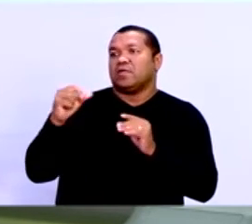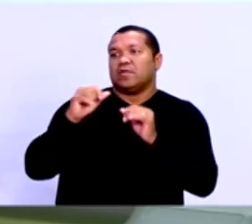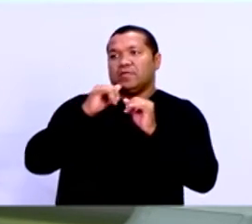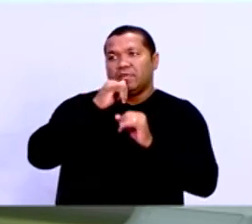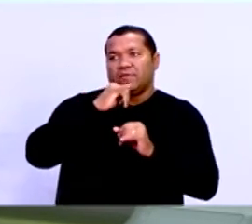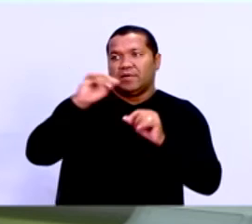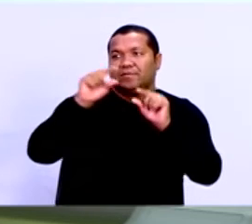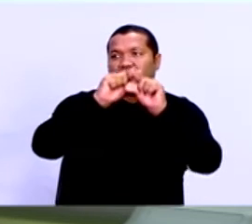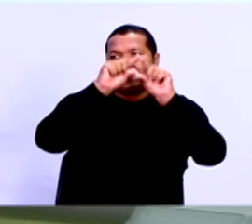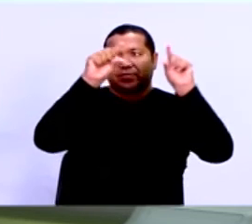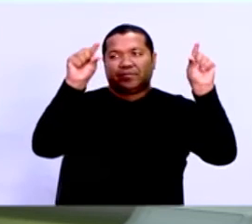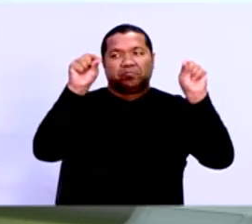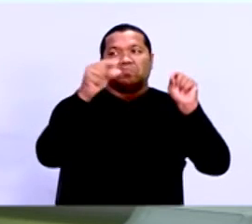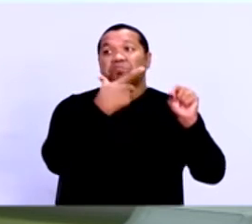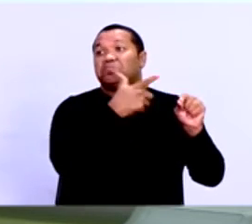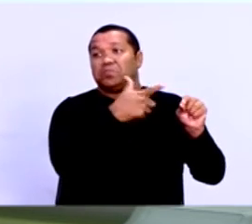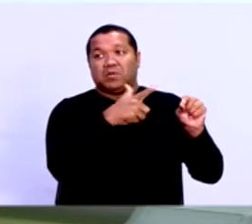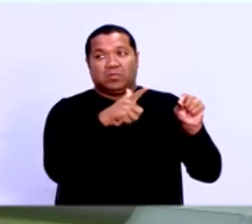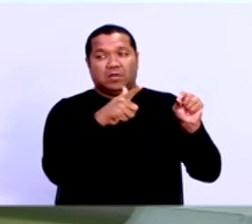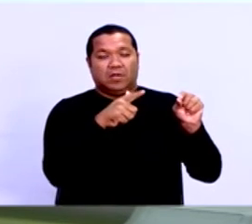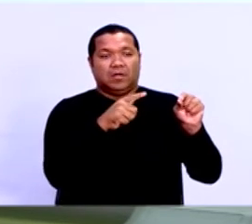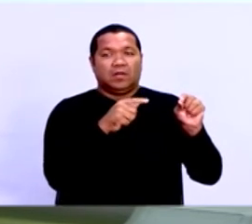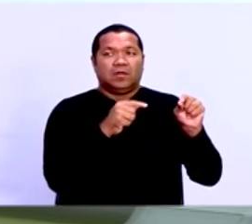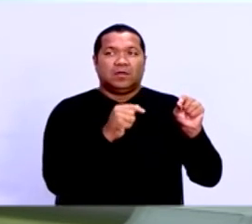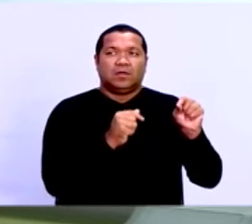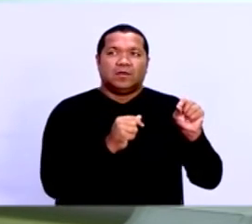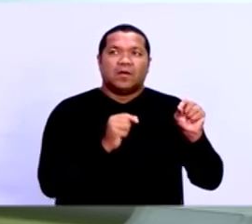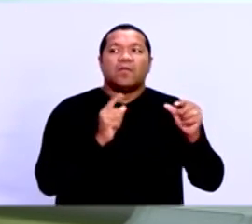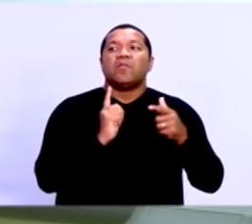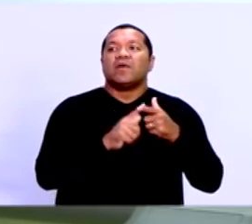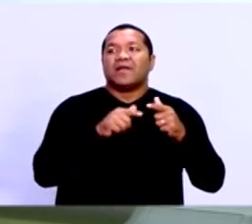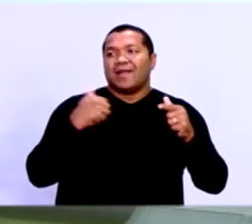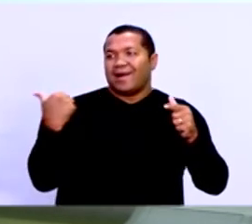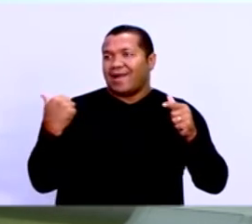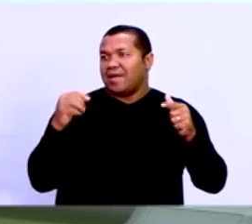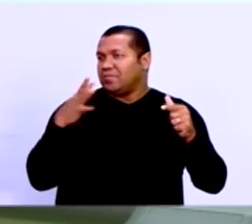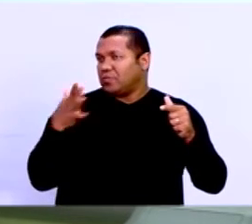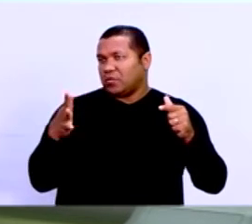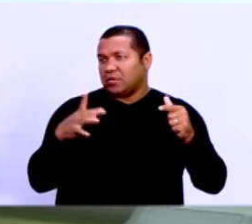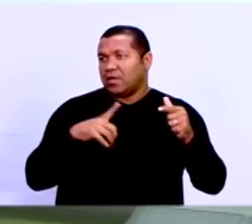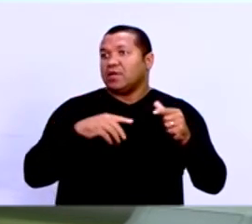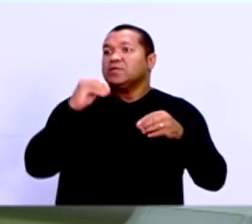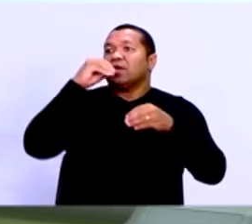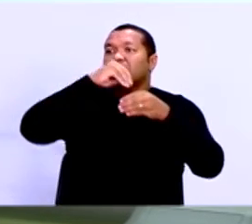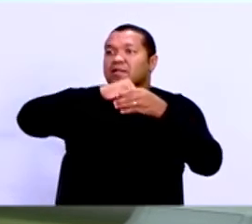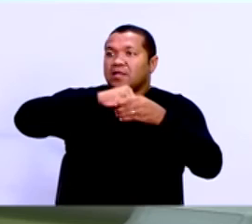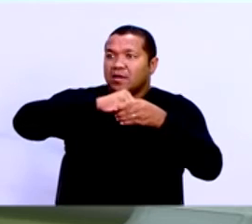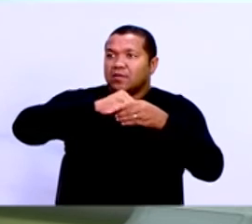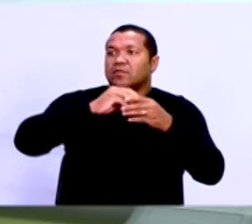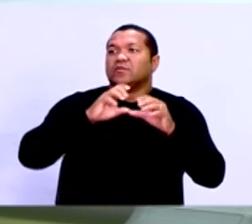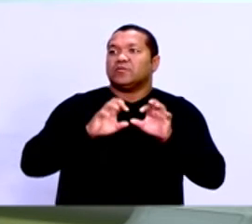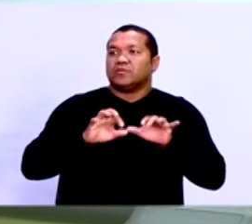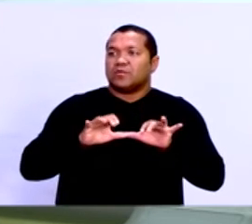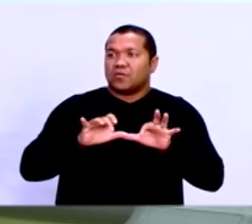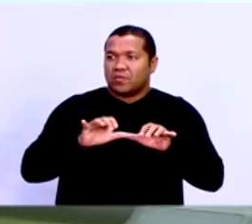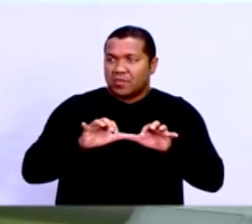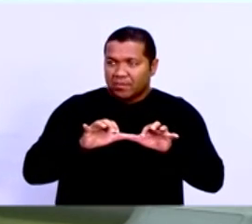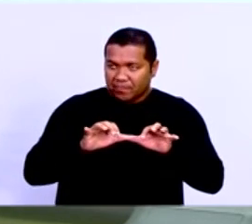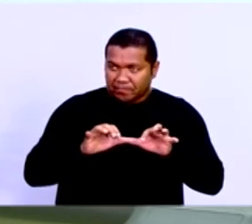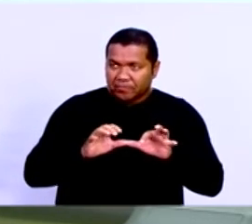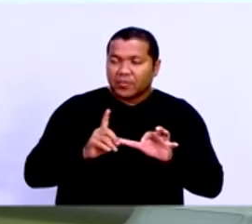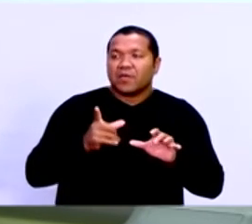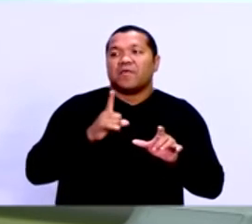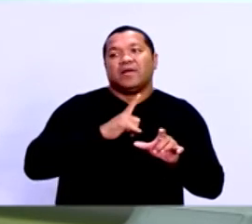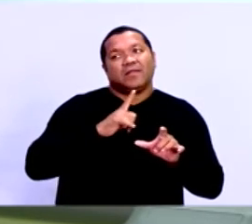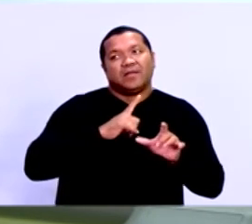produto em disponível isso aí tá dentro do meu script desde os meus comandos ele vai ter que ter uma condição